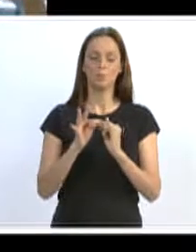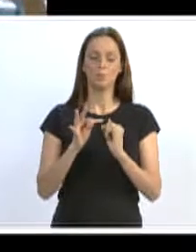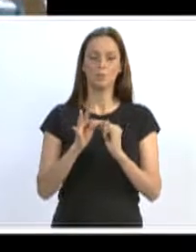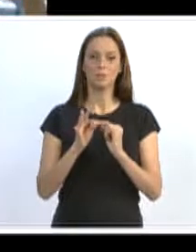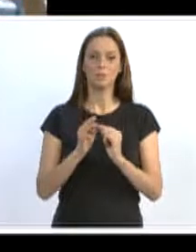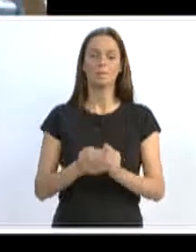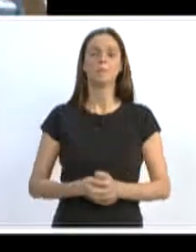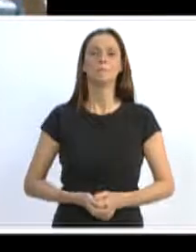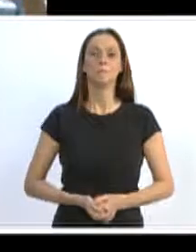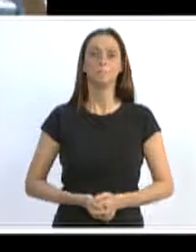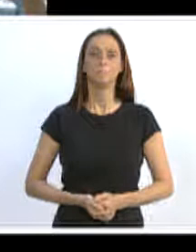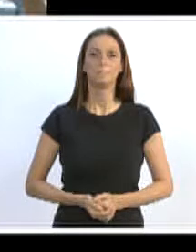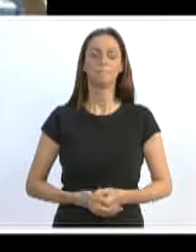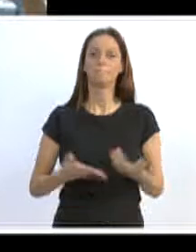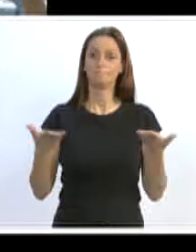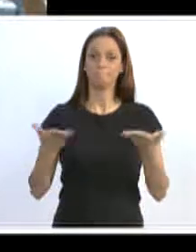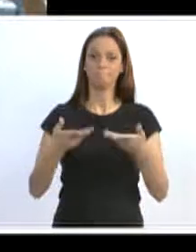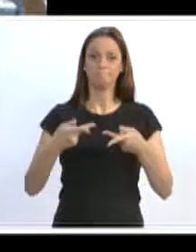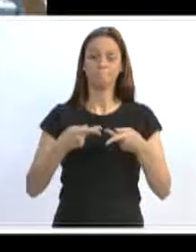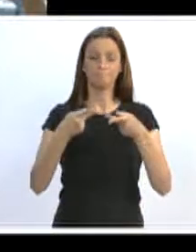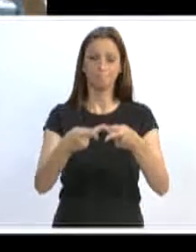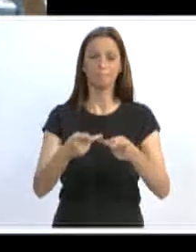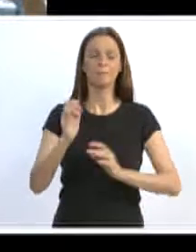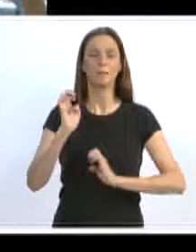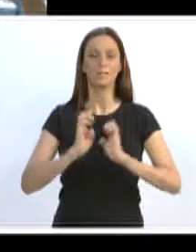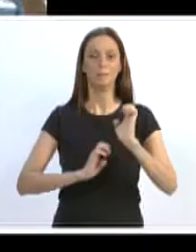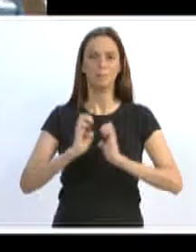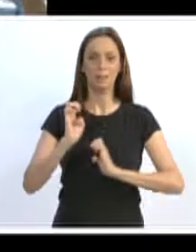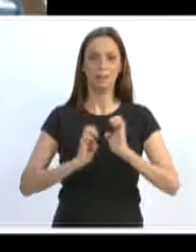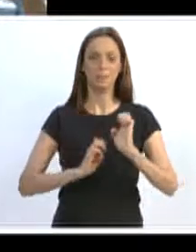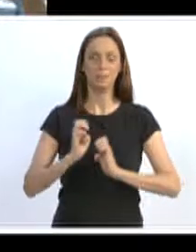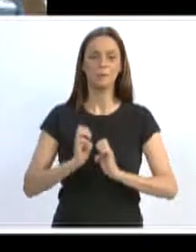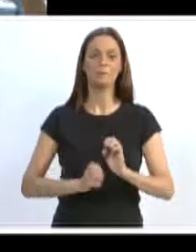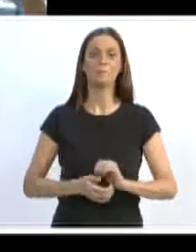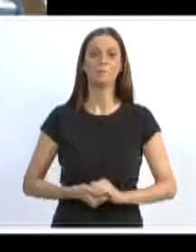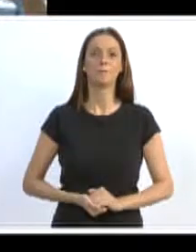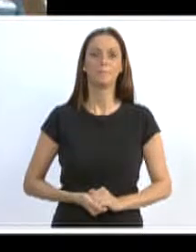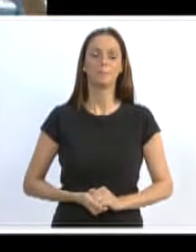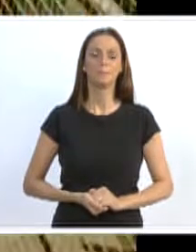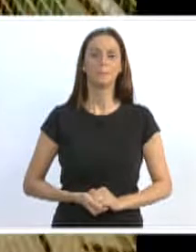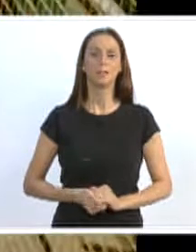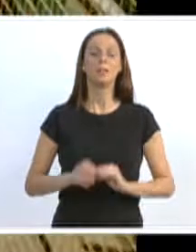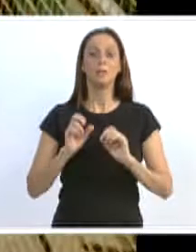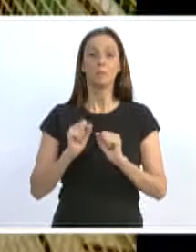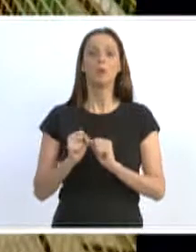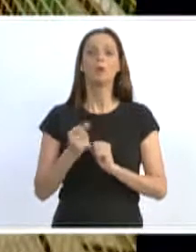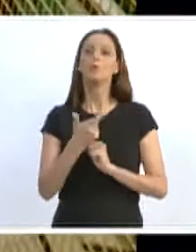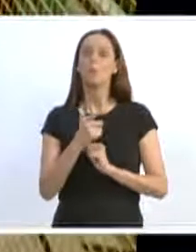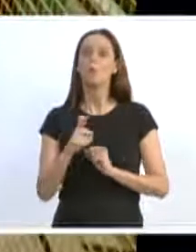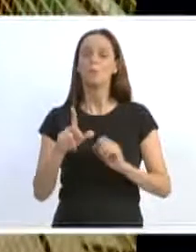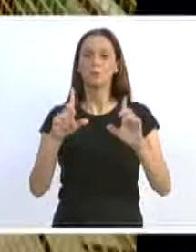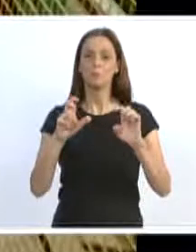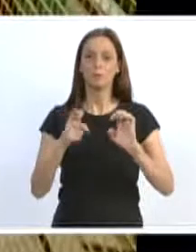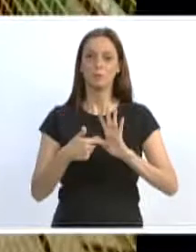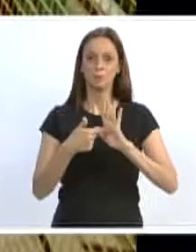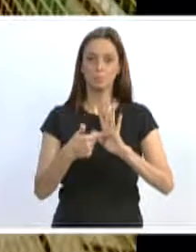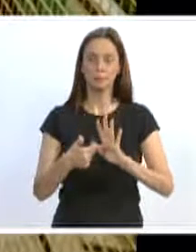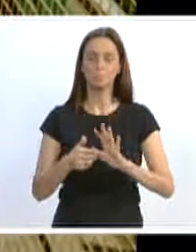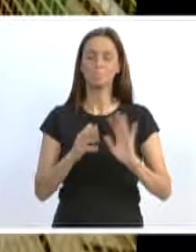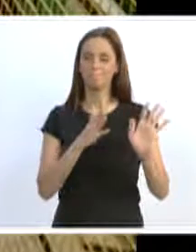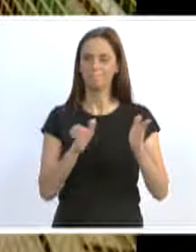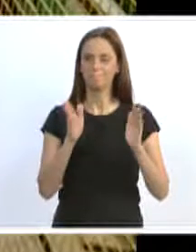eu estive hoje nessa empresa pode passar outra foto ari e